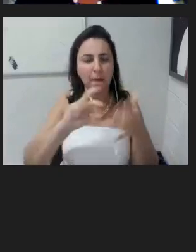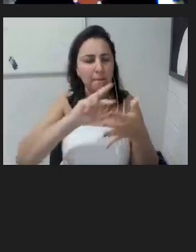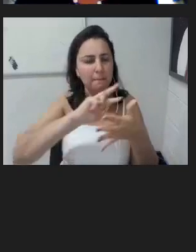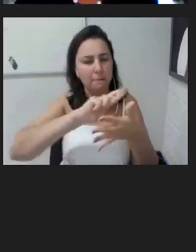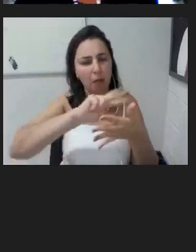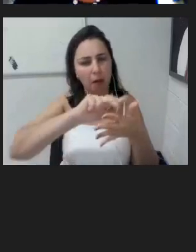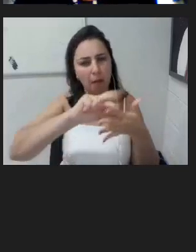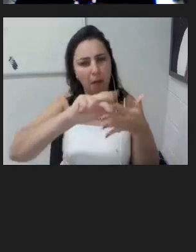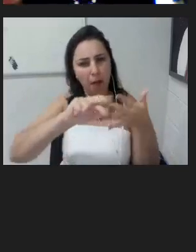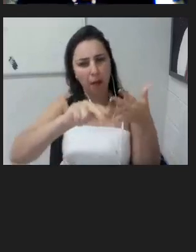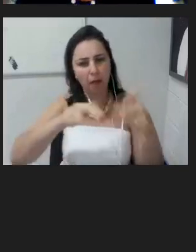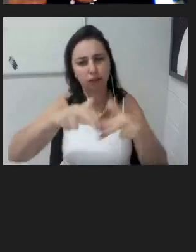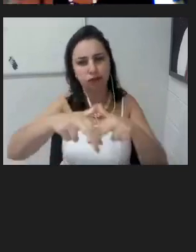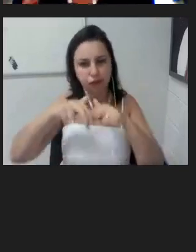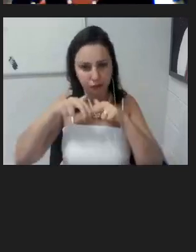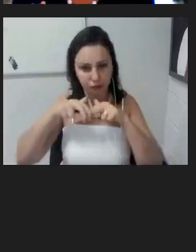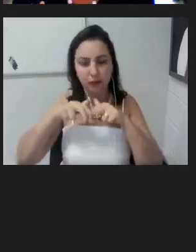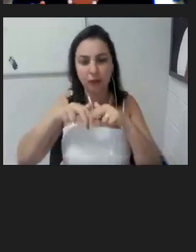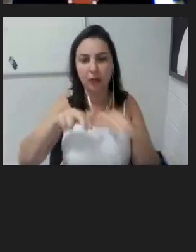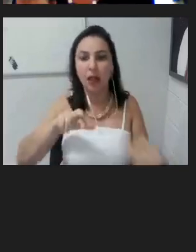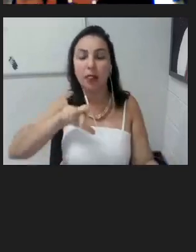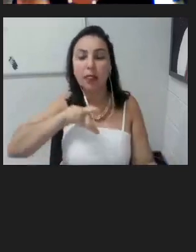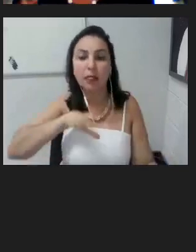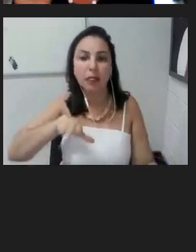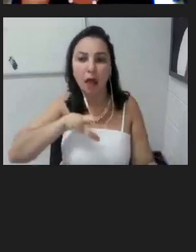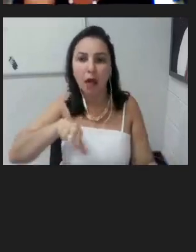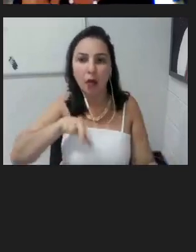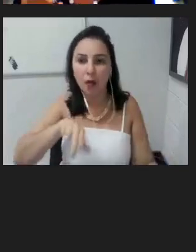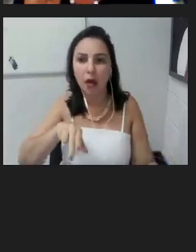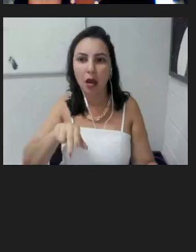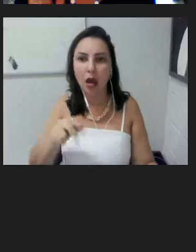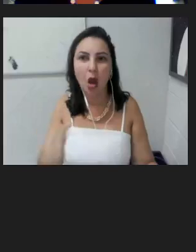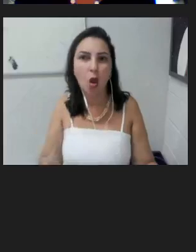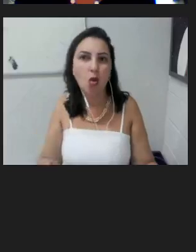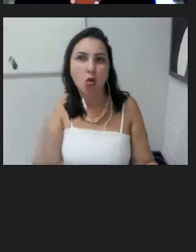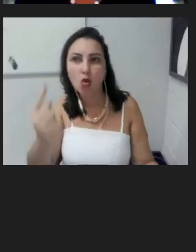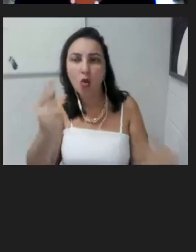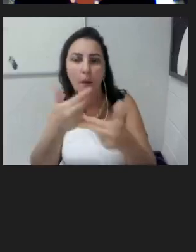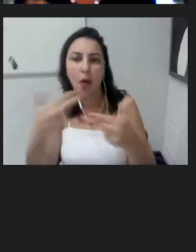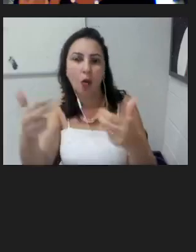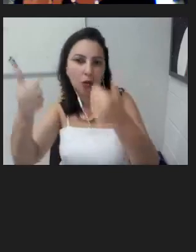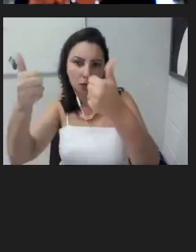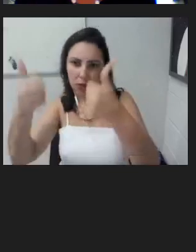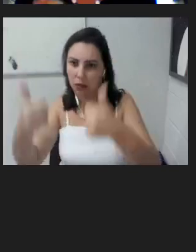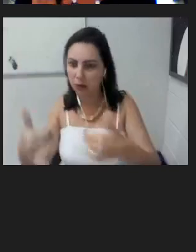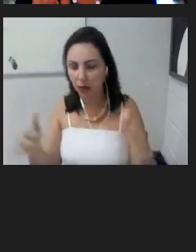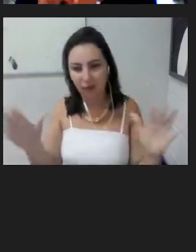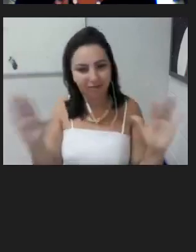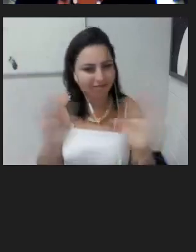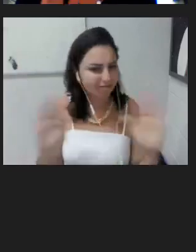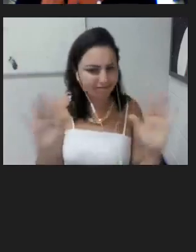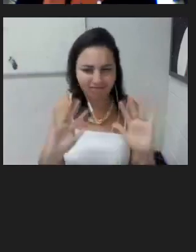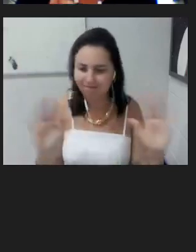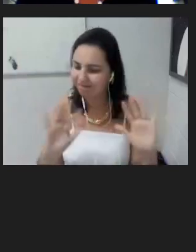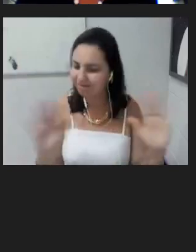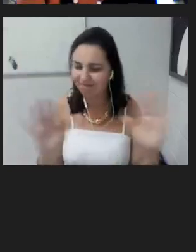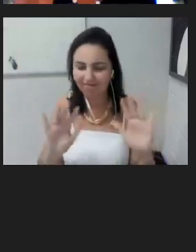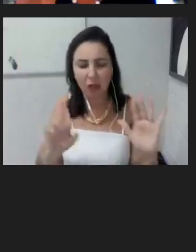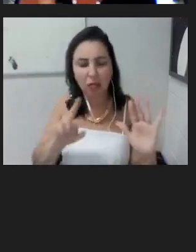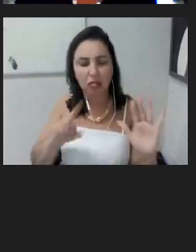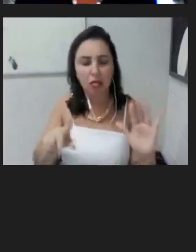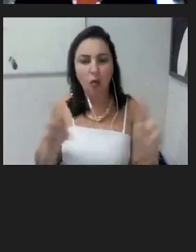multifatores. Não é algo explicadinho. Não é uma simples relação